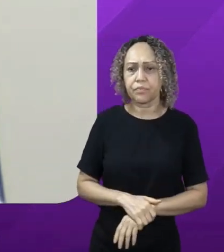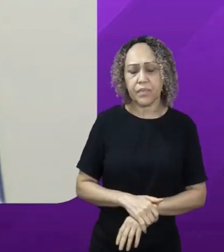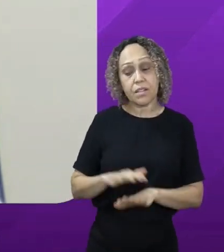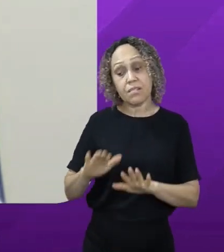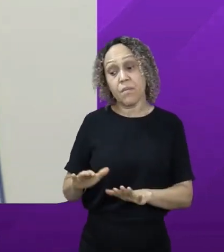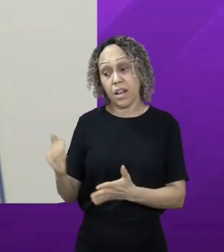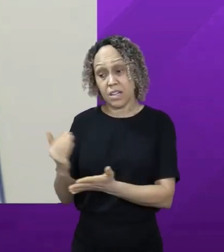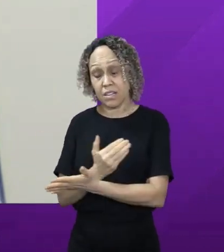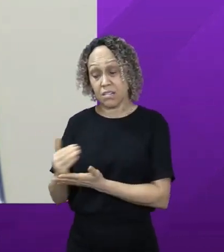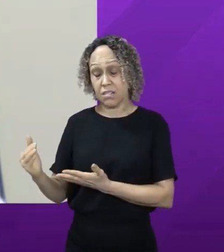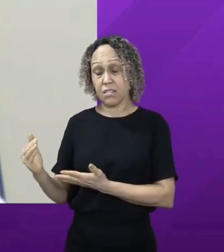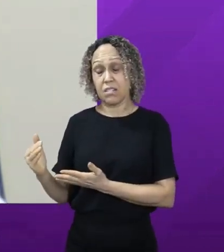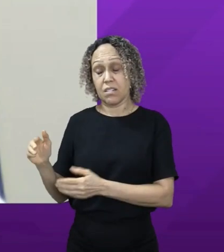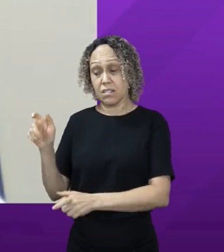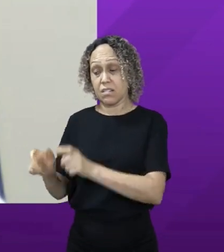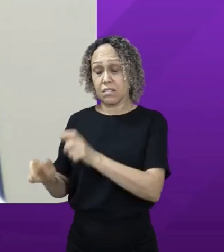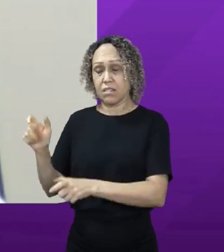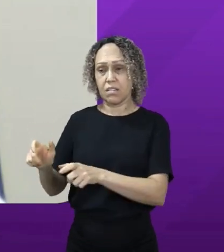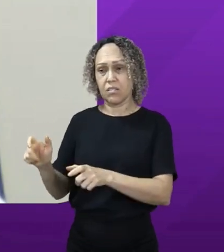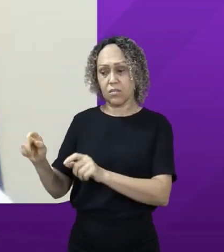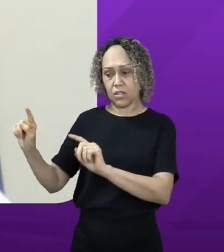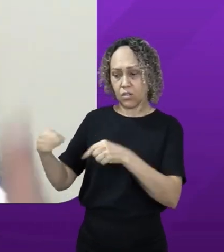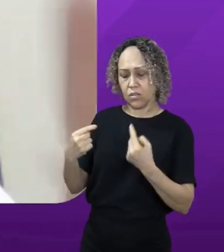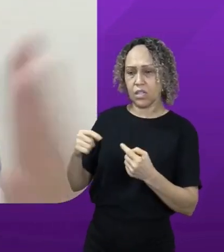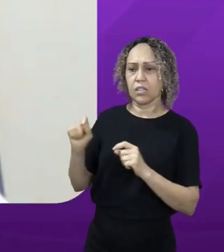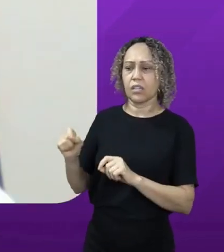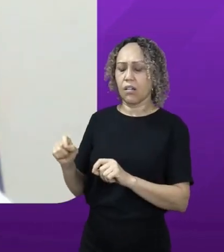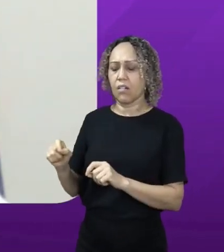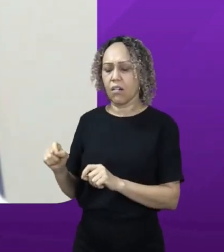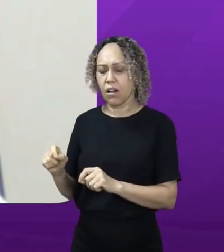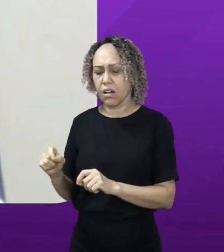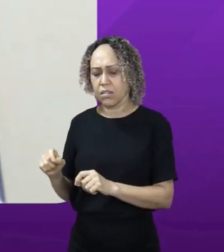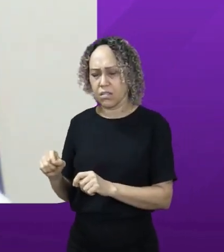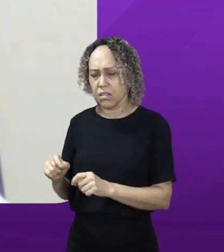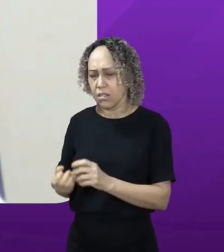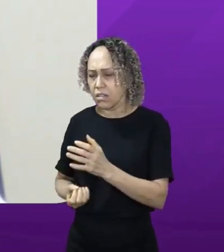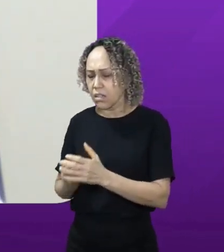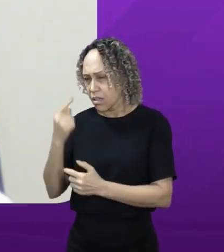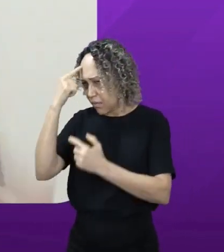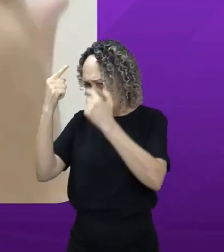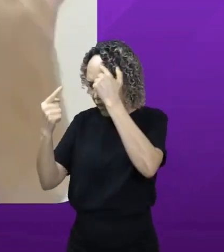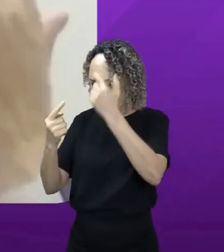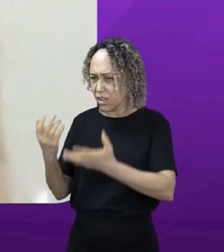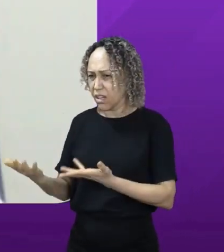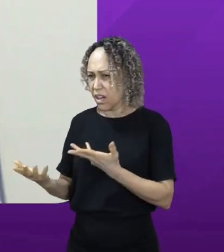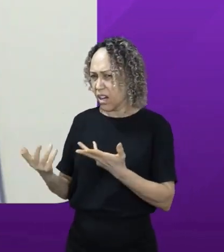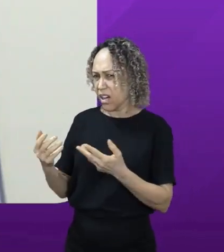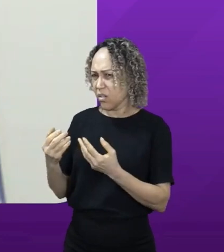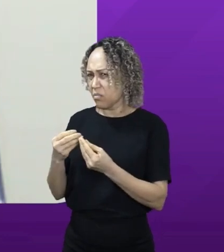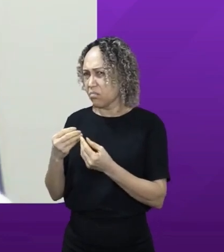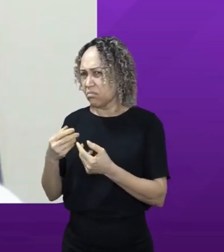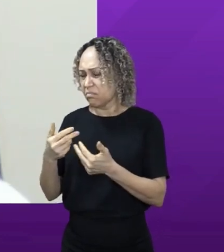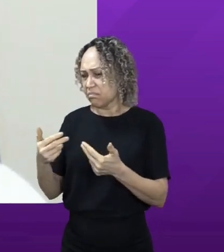nossa fala e para convocar, inclusive, os homens da cidade a se organizarem, né, e lutarem contra a nossa ação, porque a